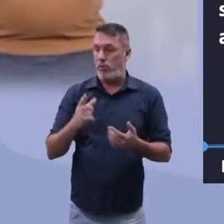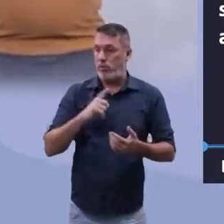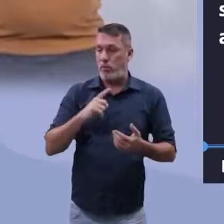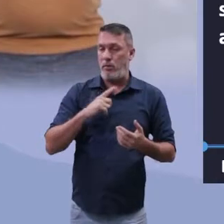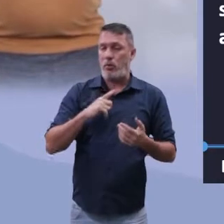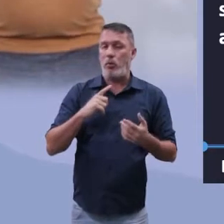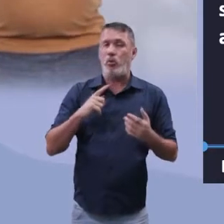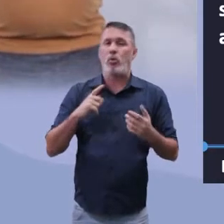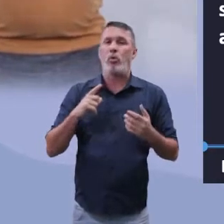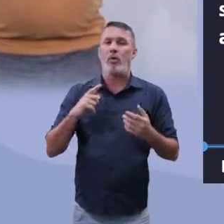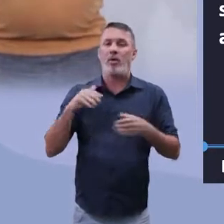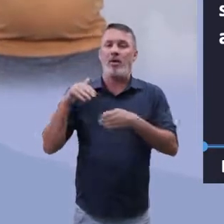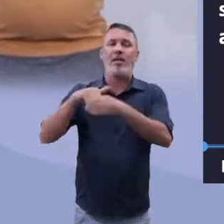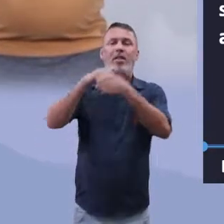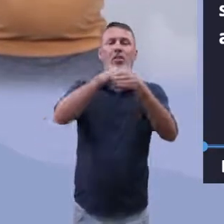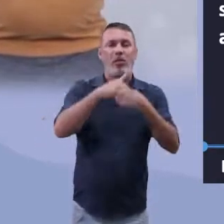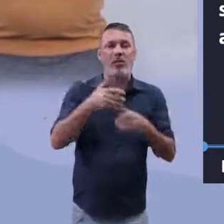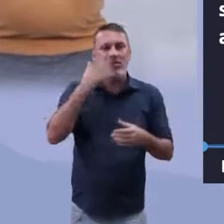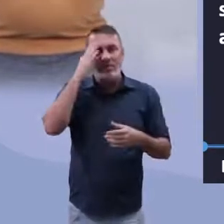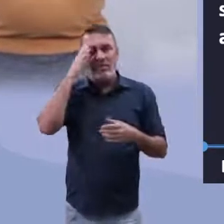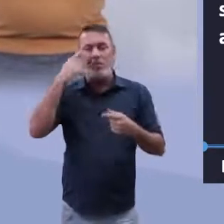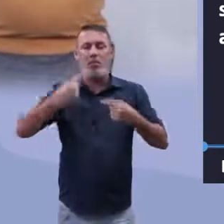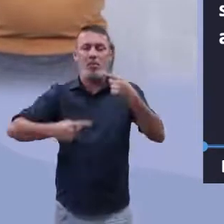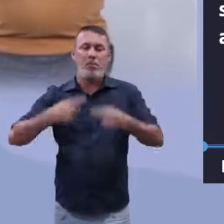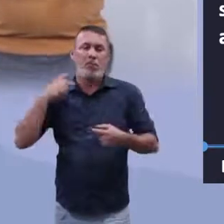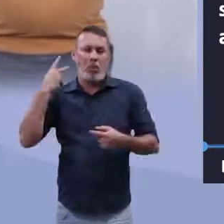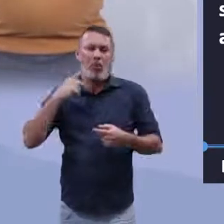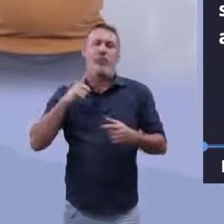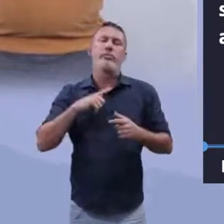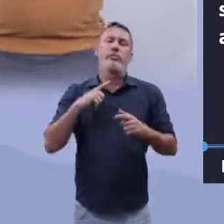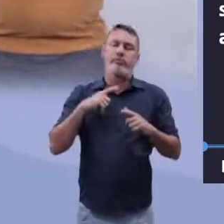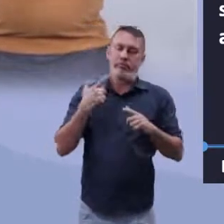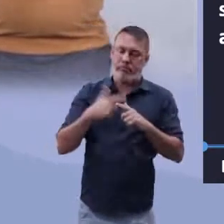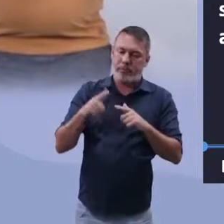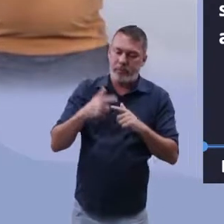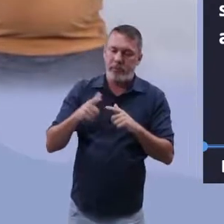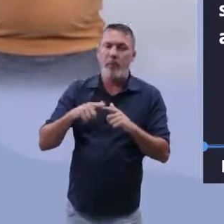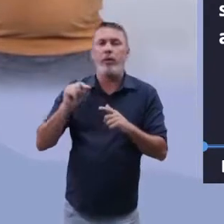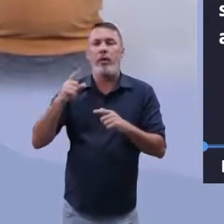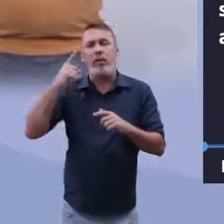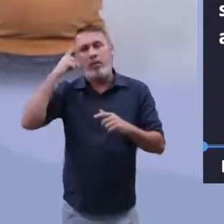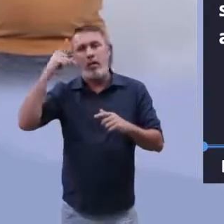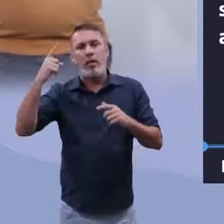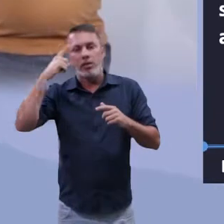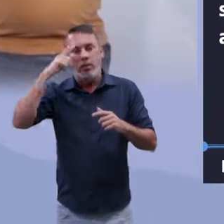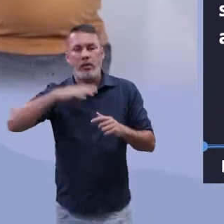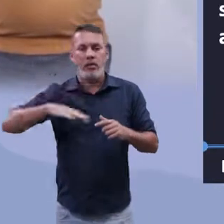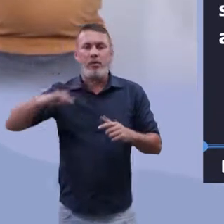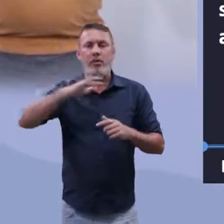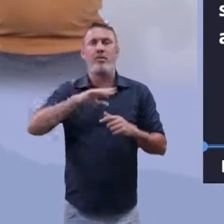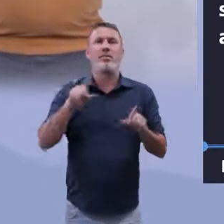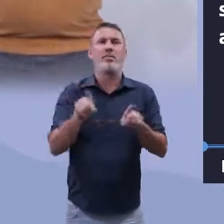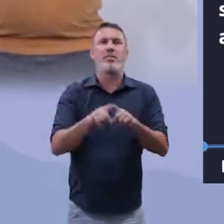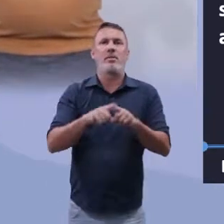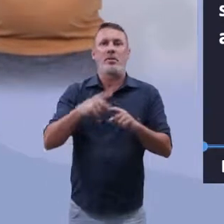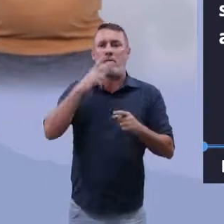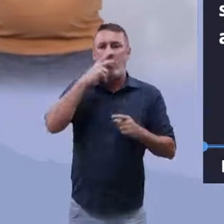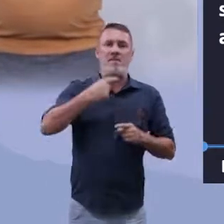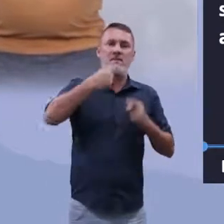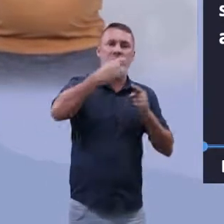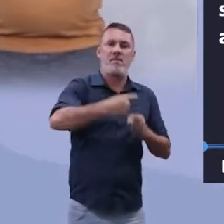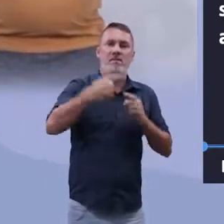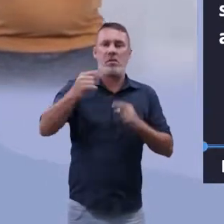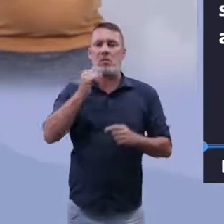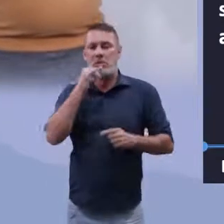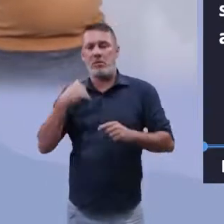hoje, em toda a esfera eleitoral, toda a esfera política, tivemos essa ideia. Principalmente aquela ideia da